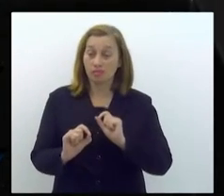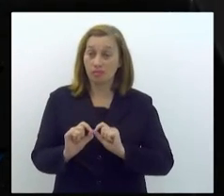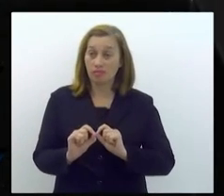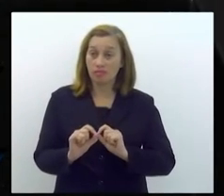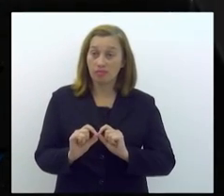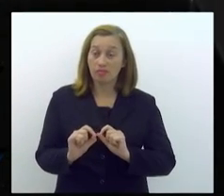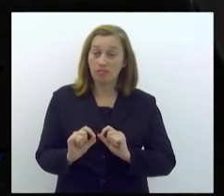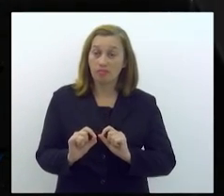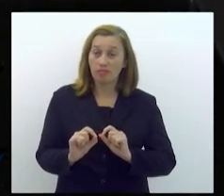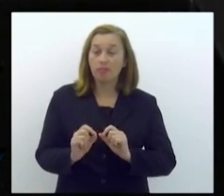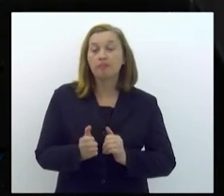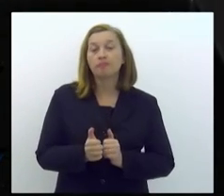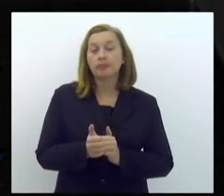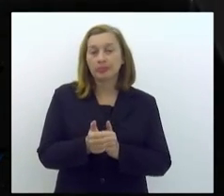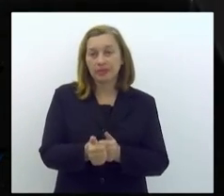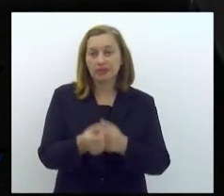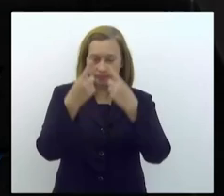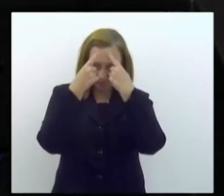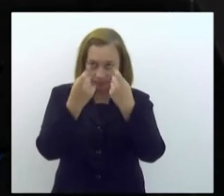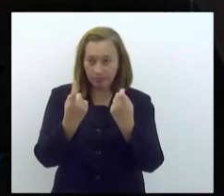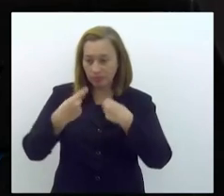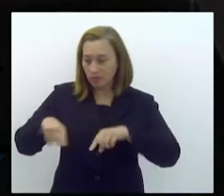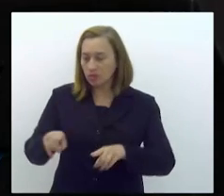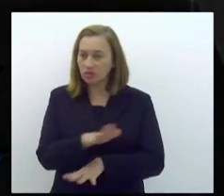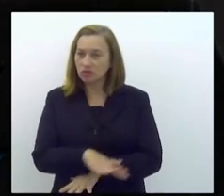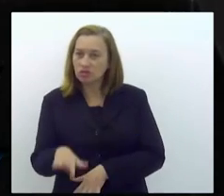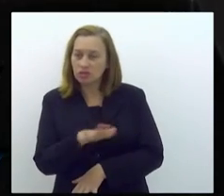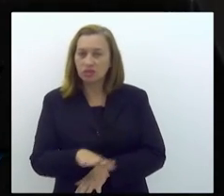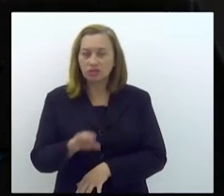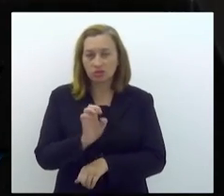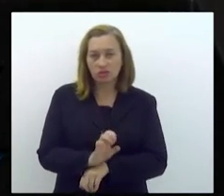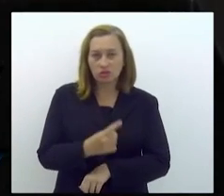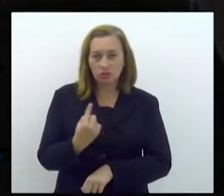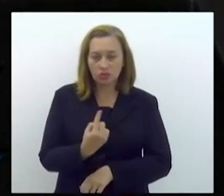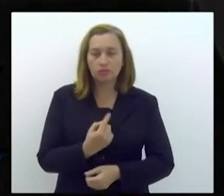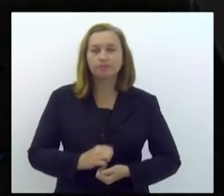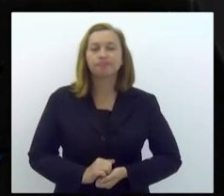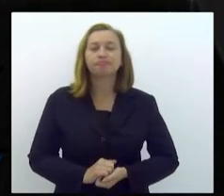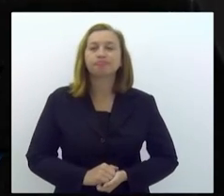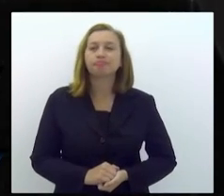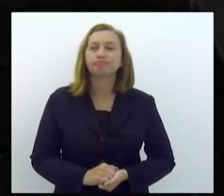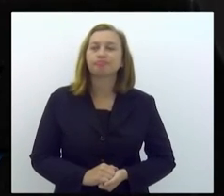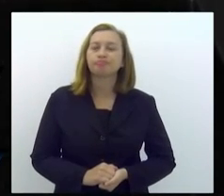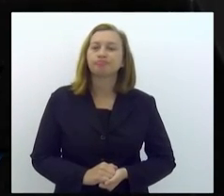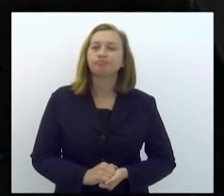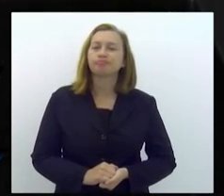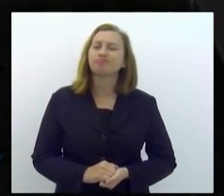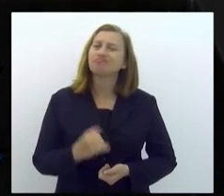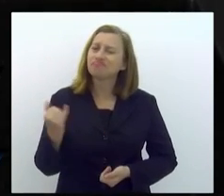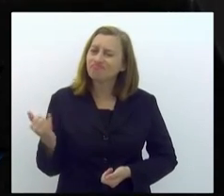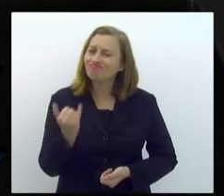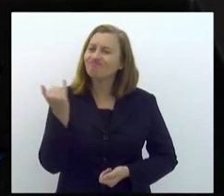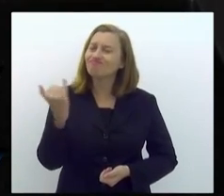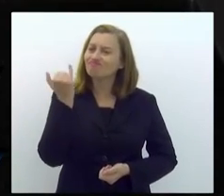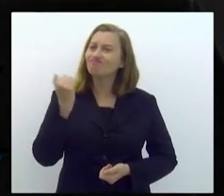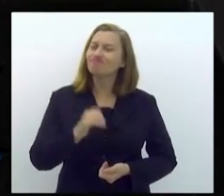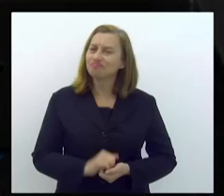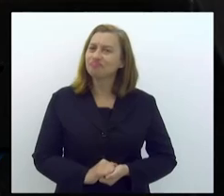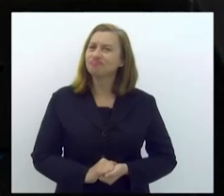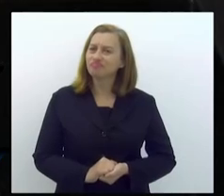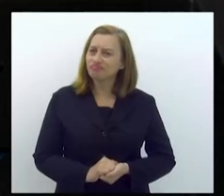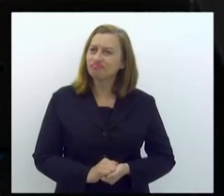que segue a violência contra as crianças aqui no nosso estado é importante